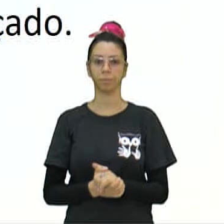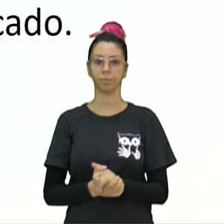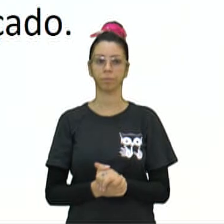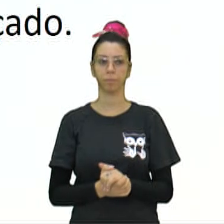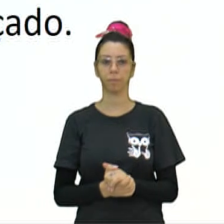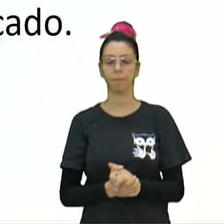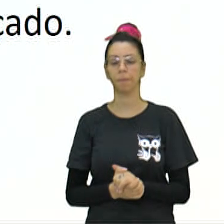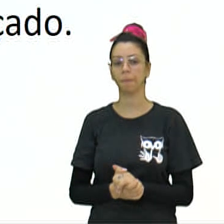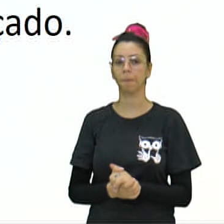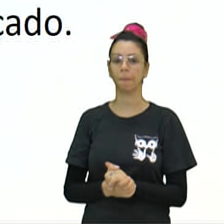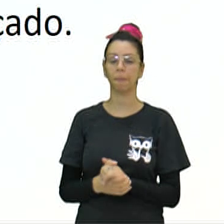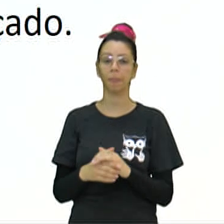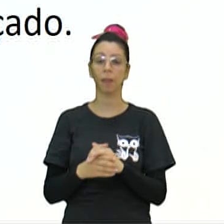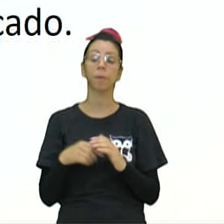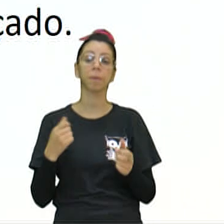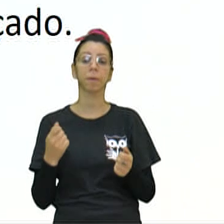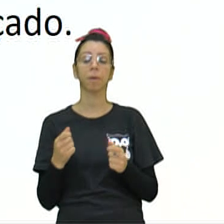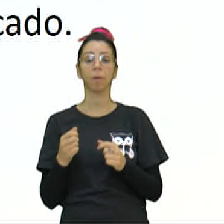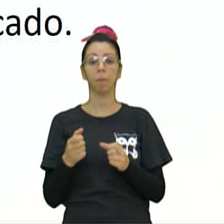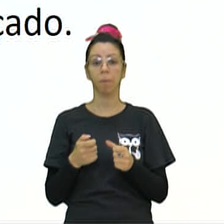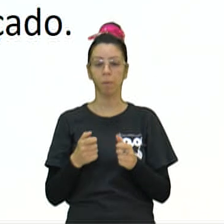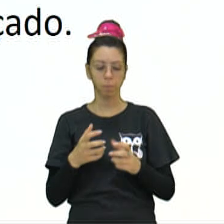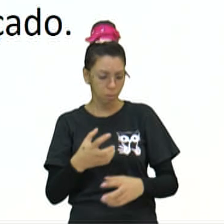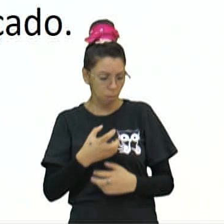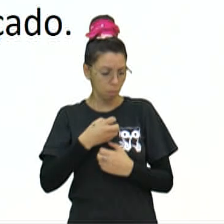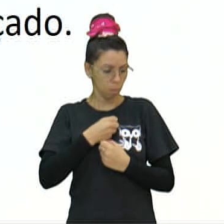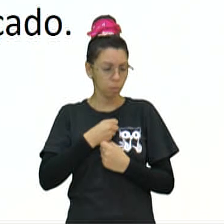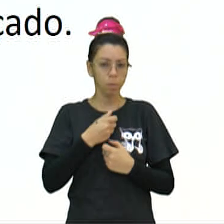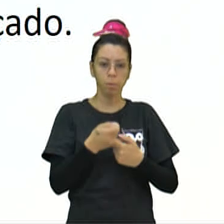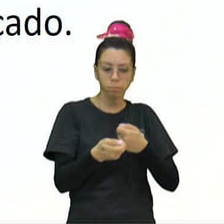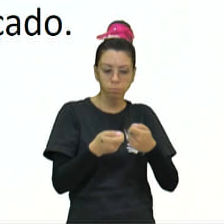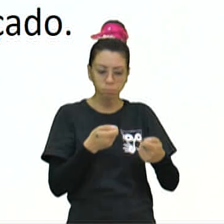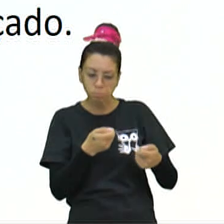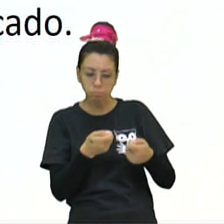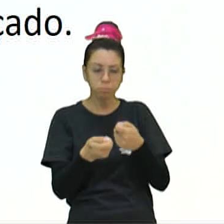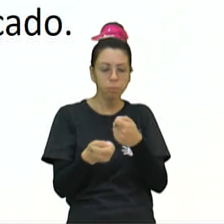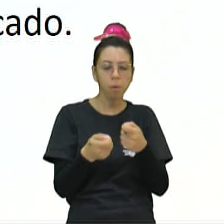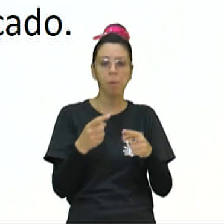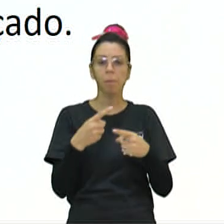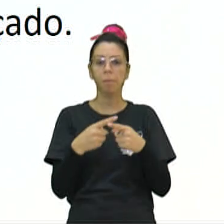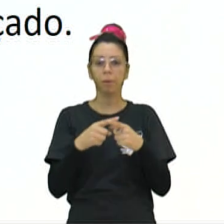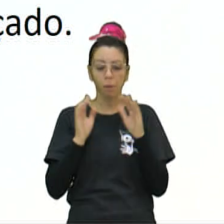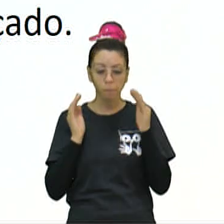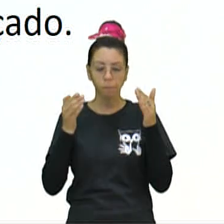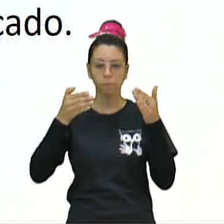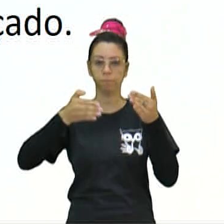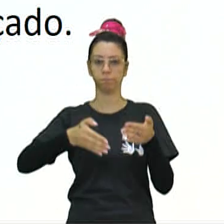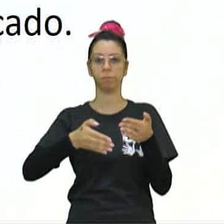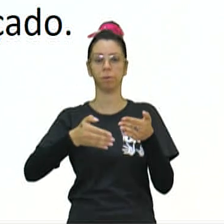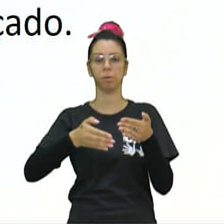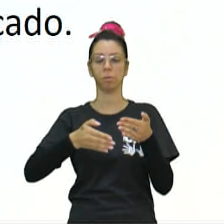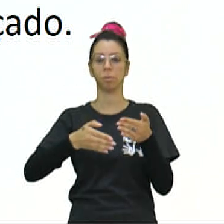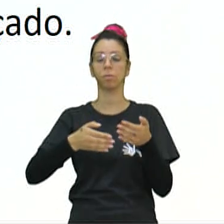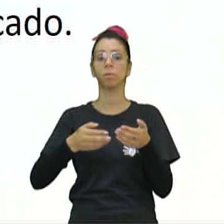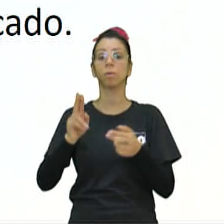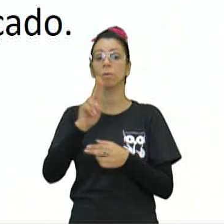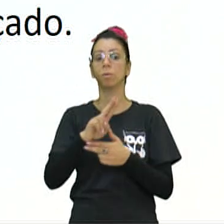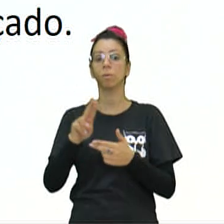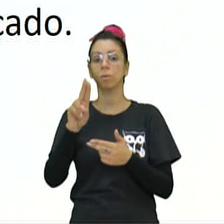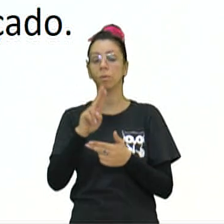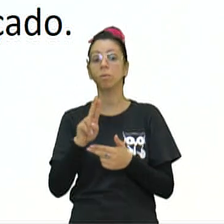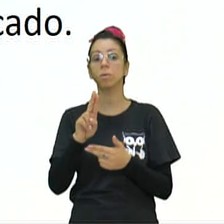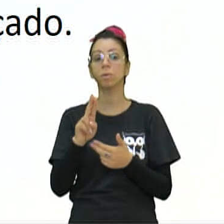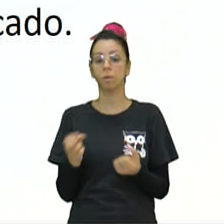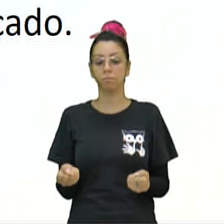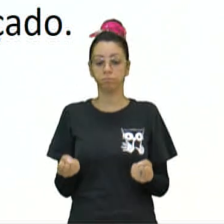O Pilates solo exige muito mais controle, pois apresenta exercícios que utilizam o peso do próprio corpo. Além disso, os principais